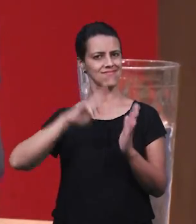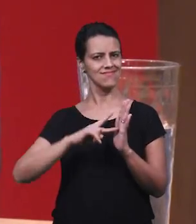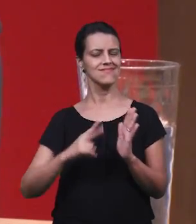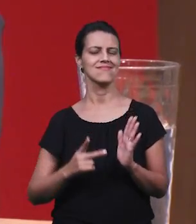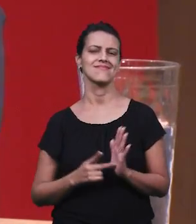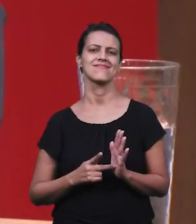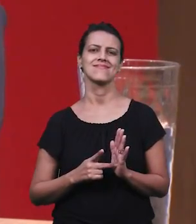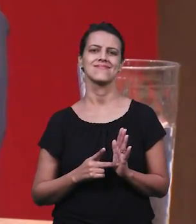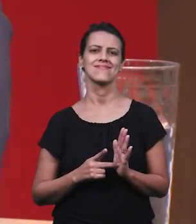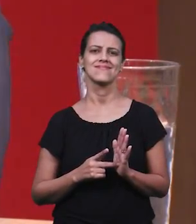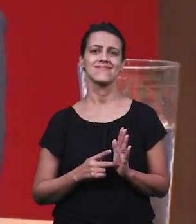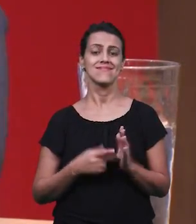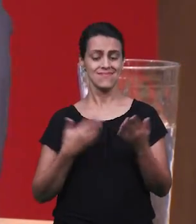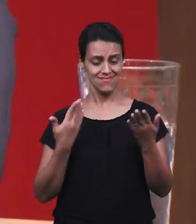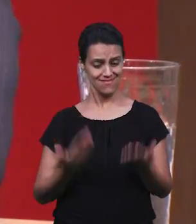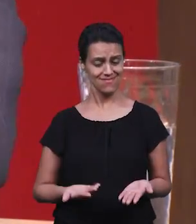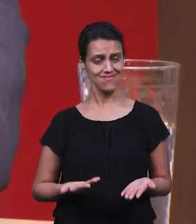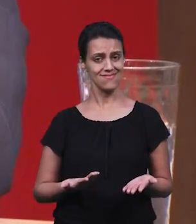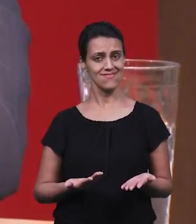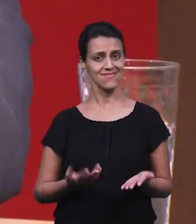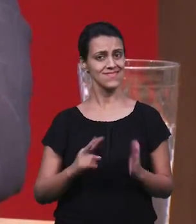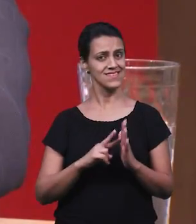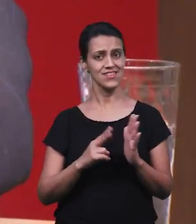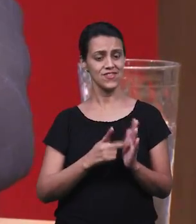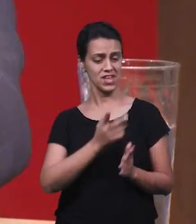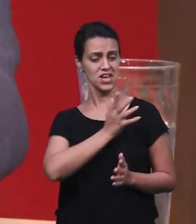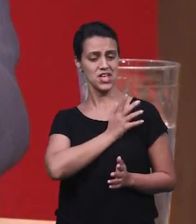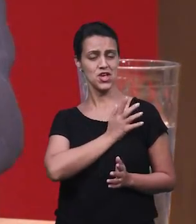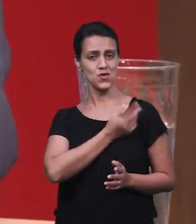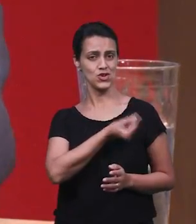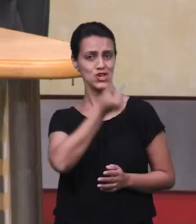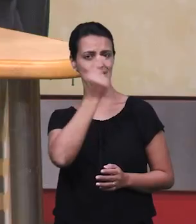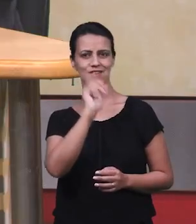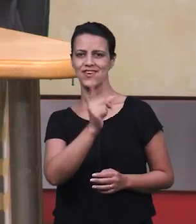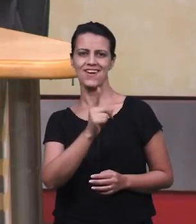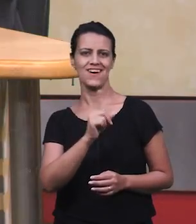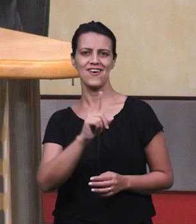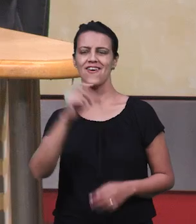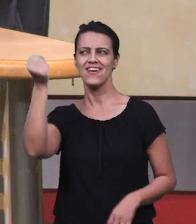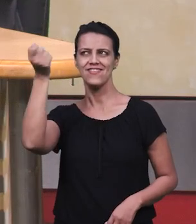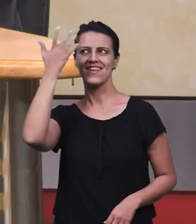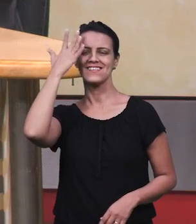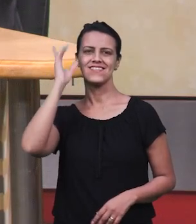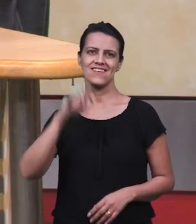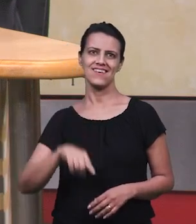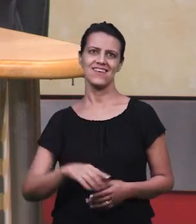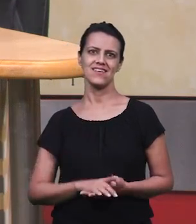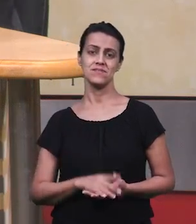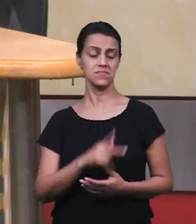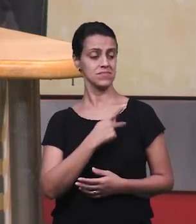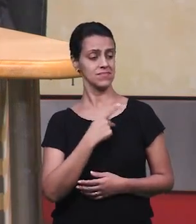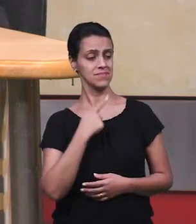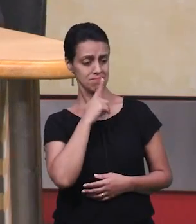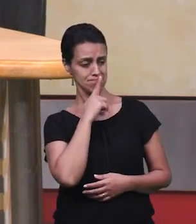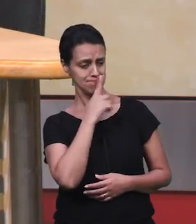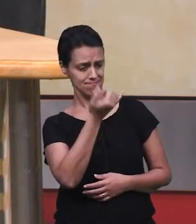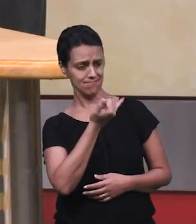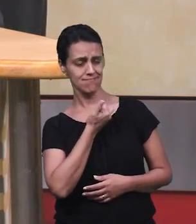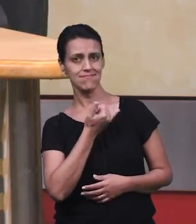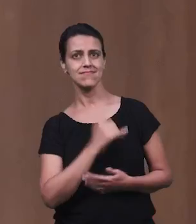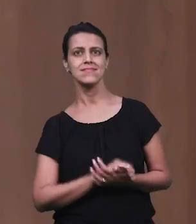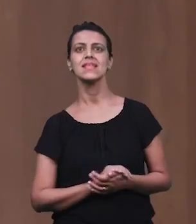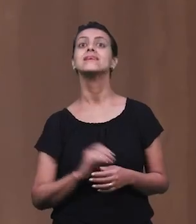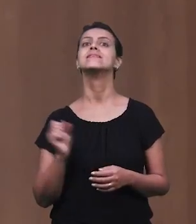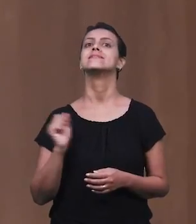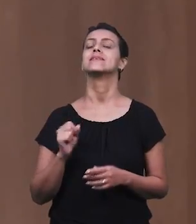Essa é a riqueza em que vocês vão entrar no exterior. E aí, pastor Gilson, você falou que tinha uma experiência? Sim,